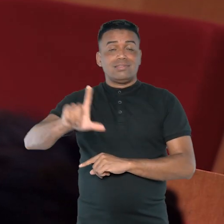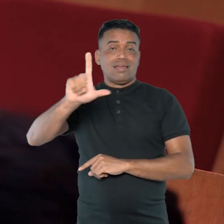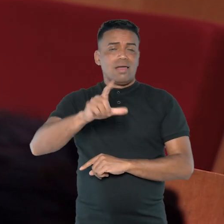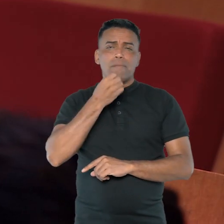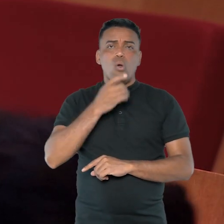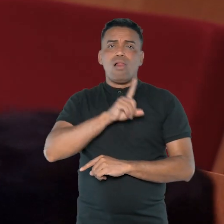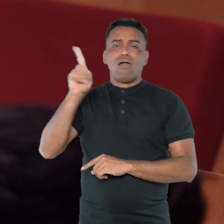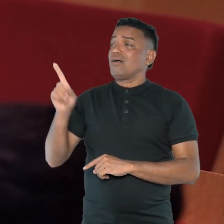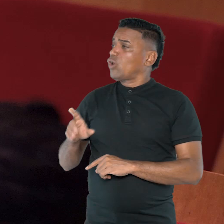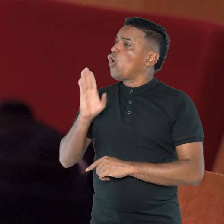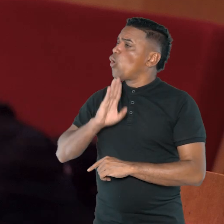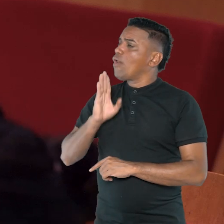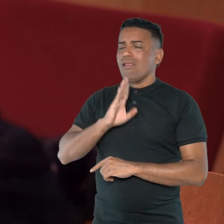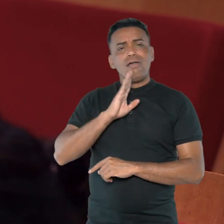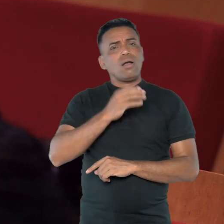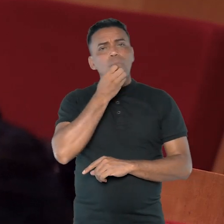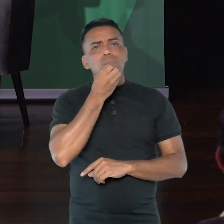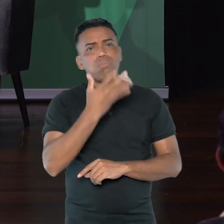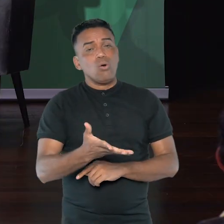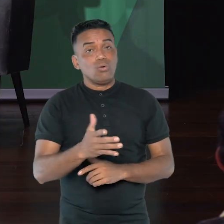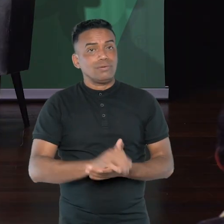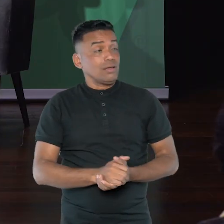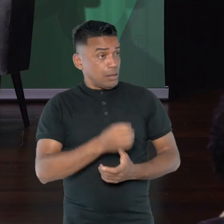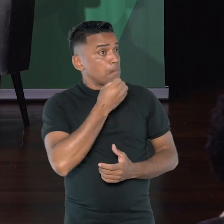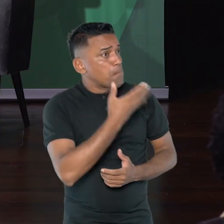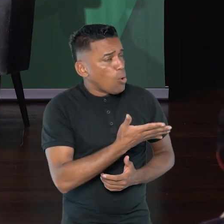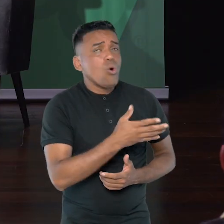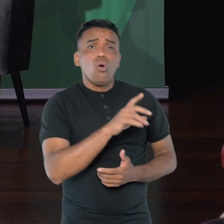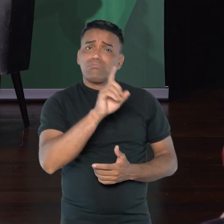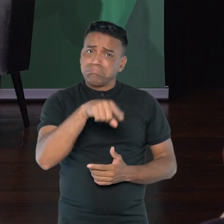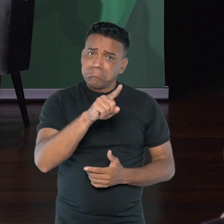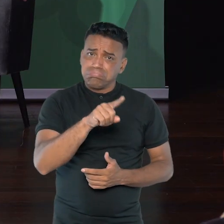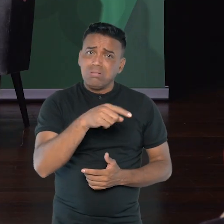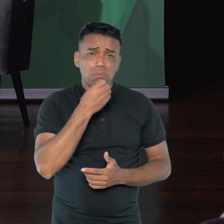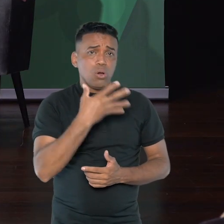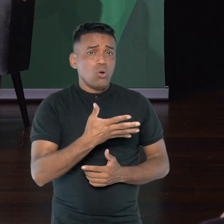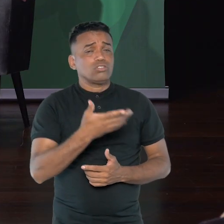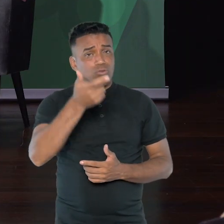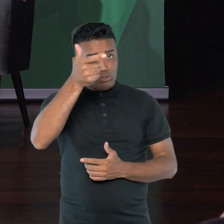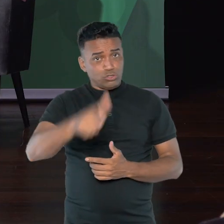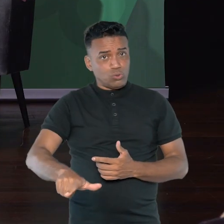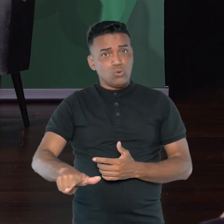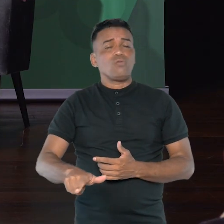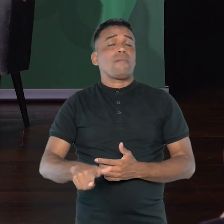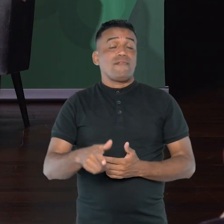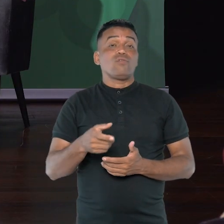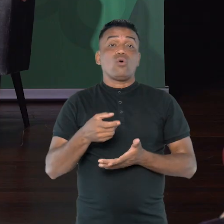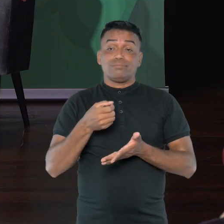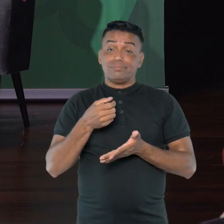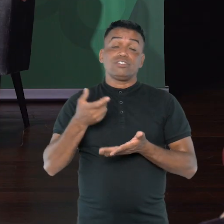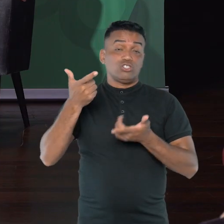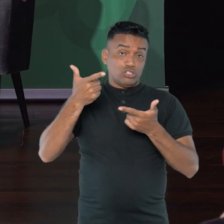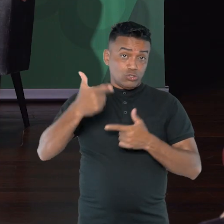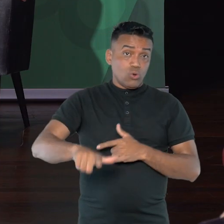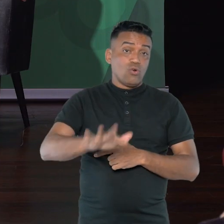Certamente você deve estar acompanhando, né? Legal, legal. Muito bom isso. E é muito bom que seja, e aí, de novo, vou ser